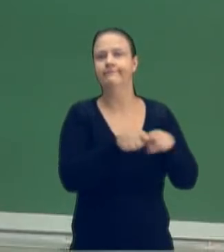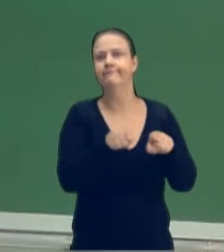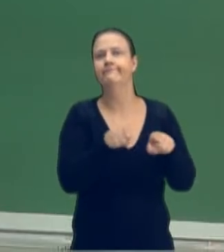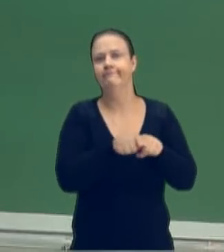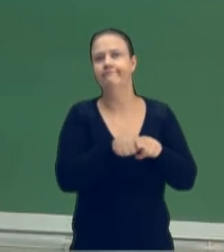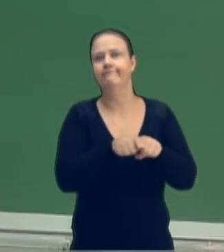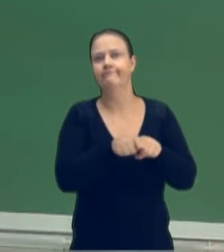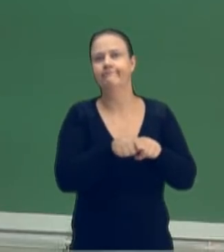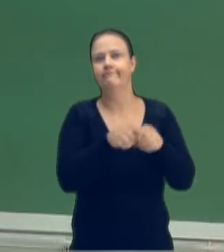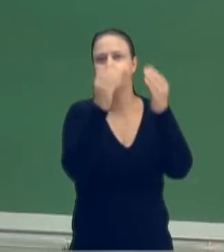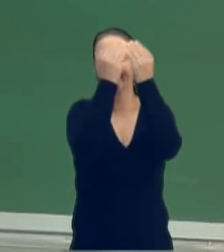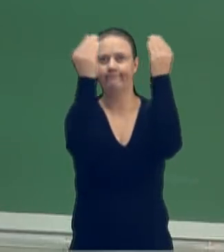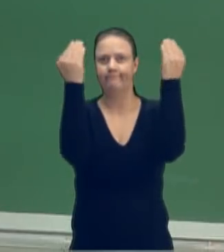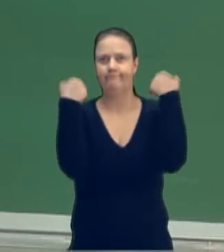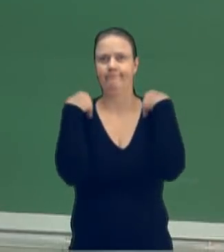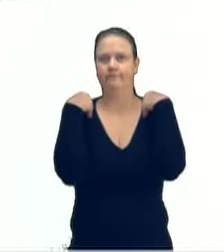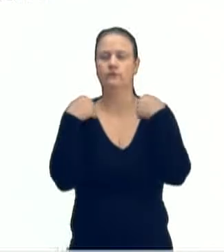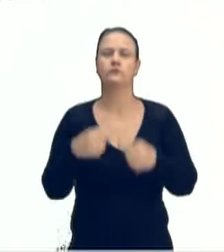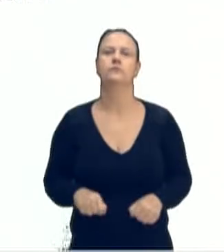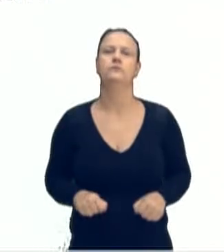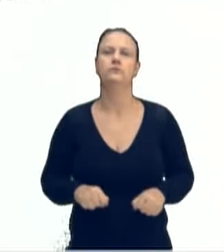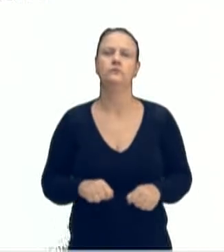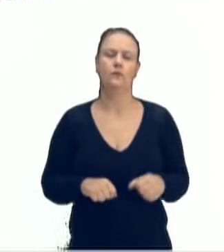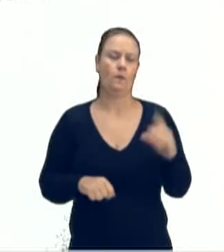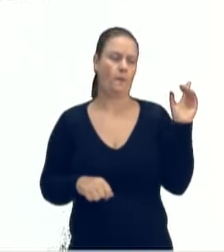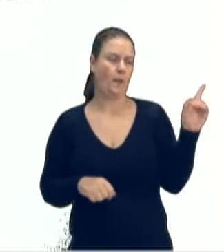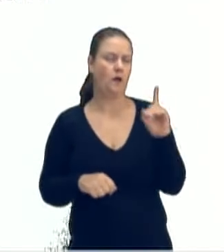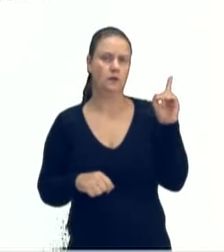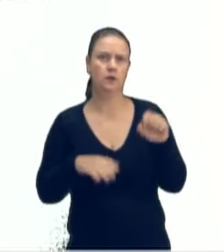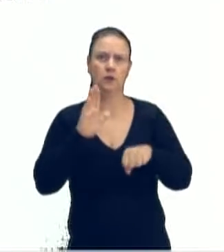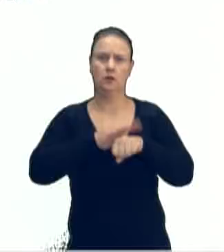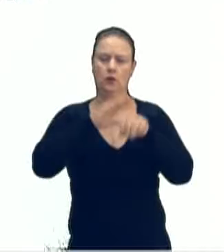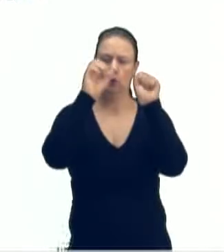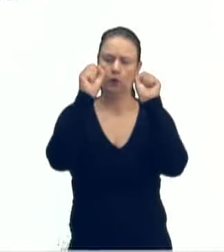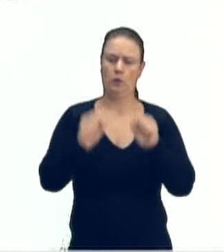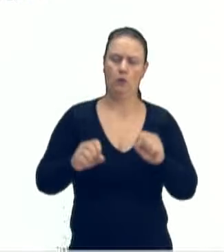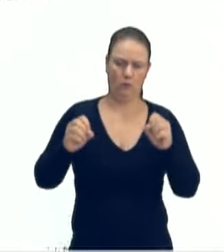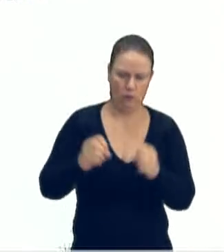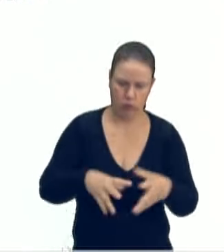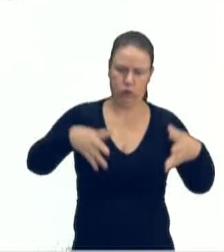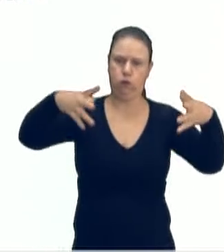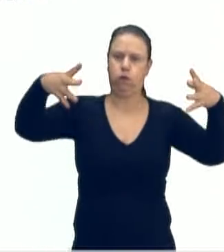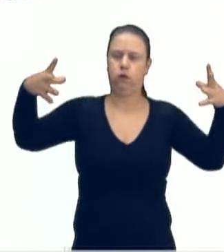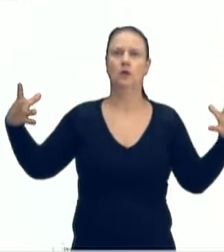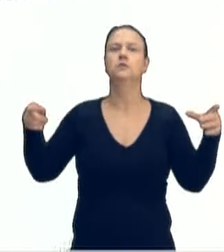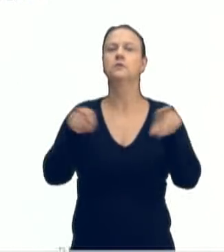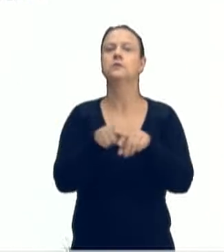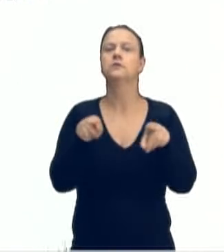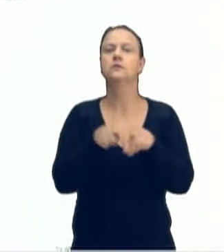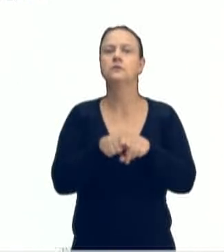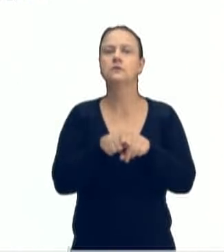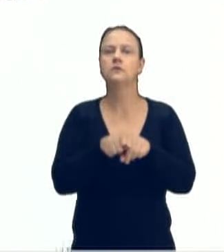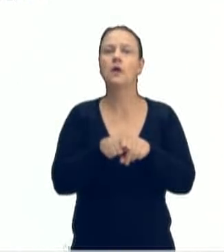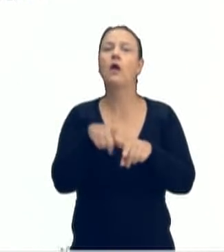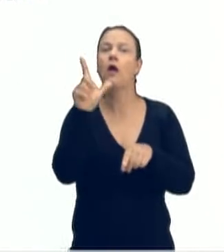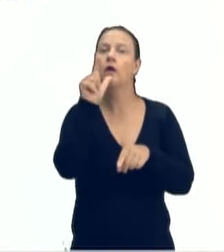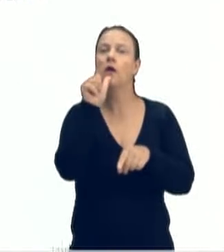lado de ser um faraó. Uma divindade com poderes mágicos, como o Sr. Roberto falou, da fertilidade da agricultura e das cheias do rio Nilo. Ele é